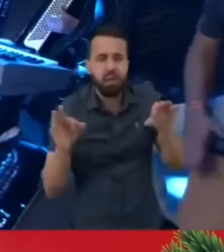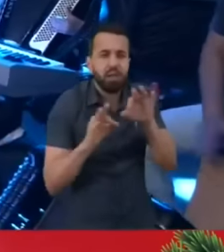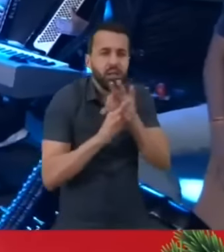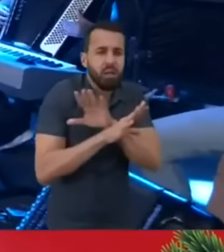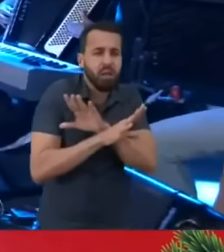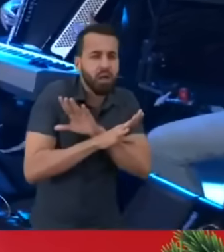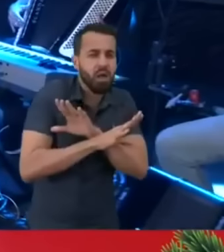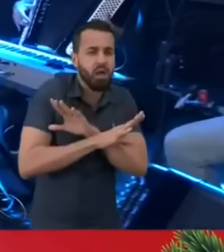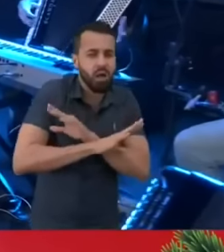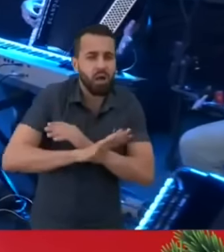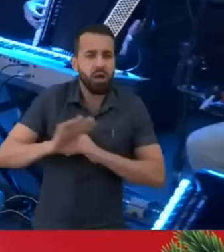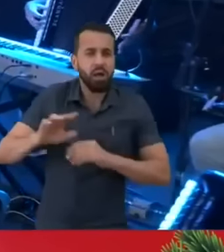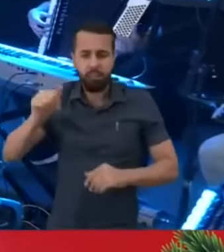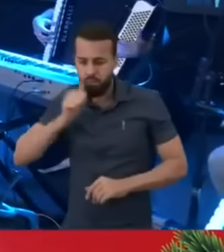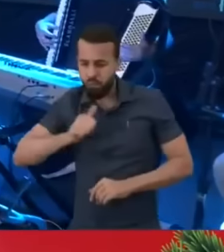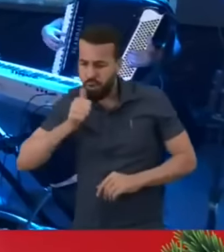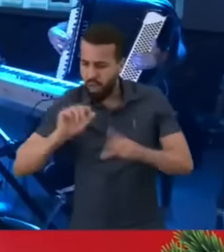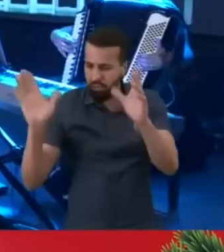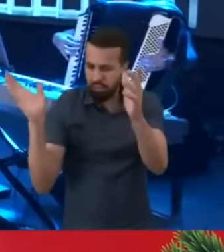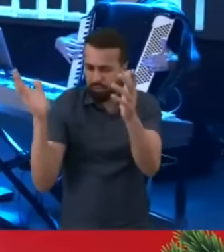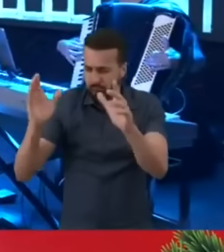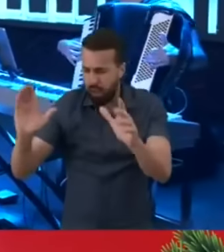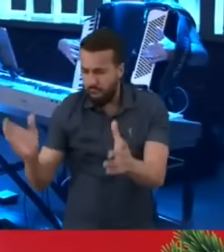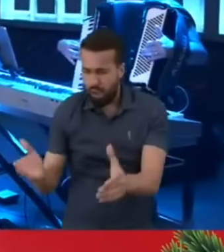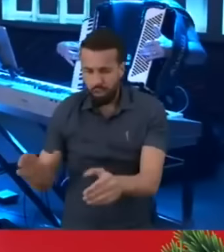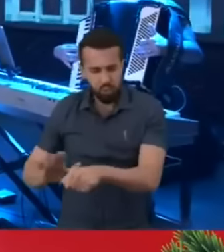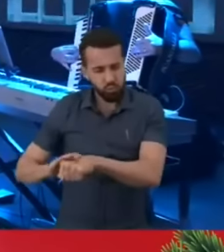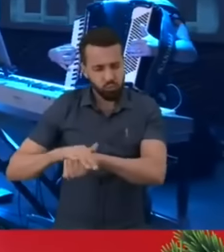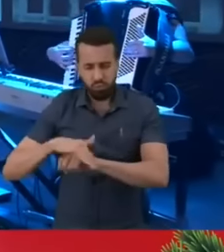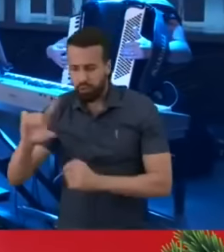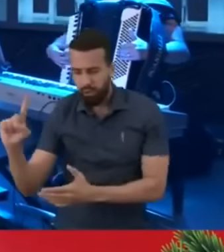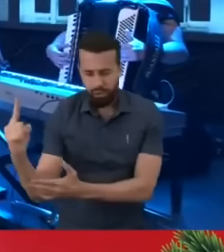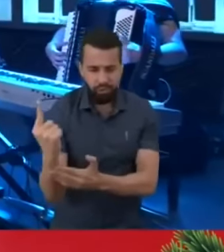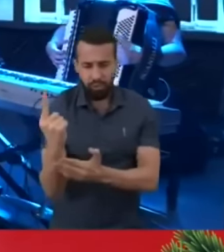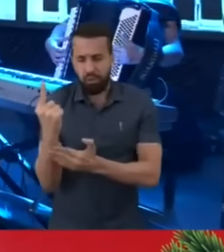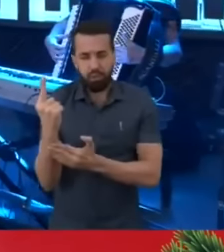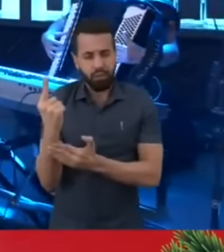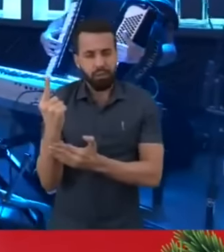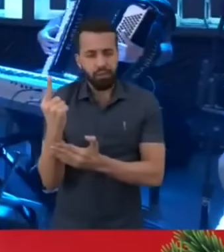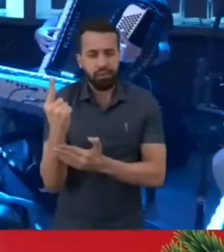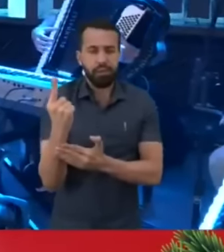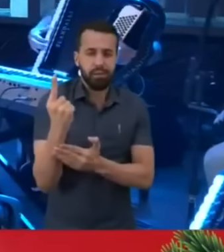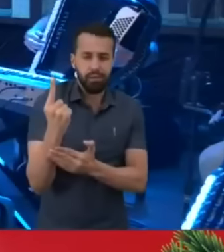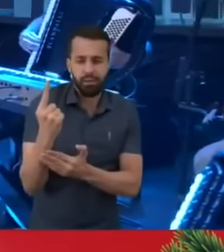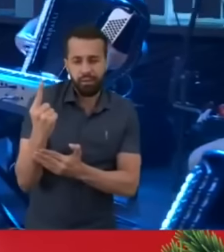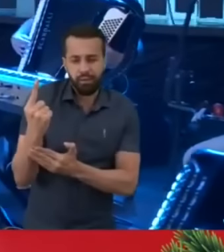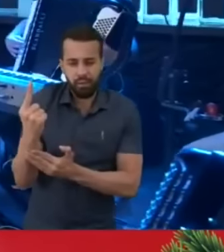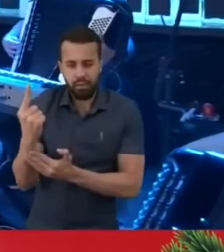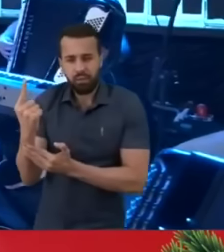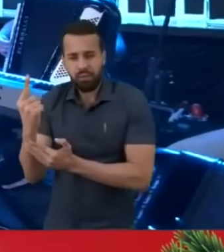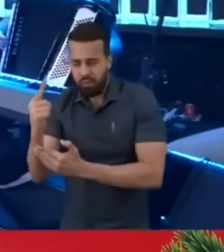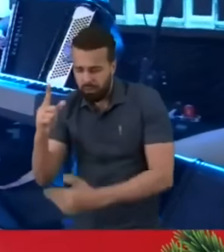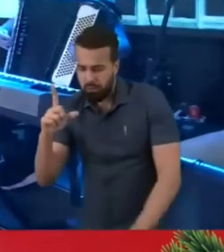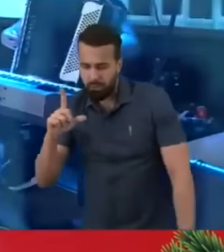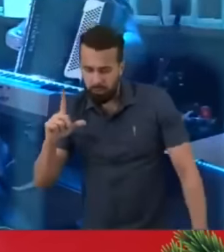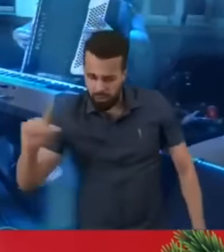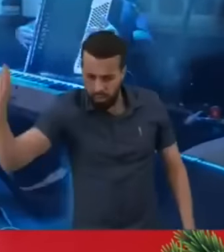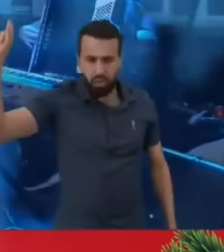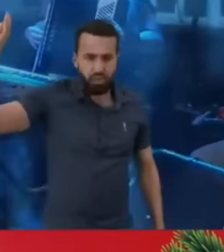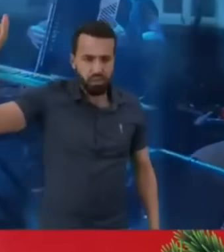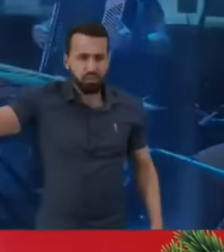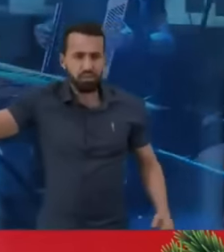dormir. E a dama da noite estava comigo. Fica rasgandinha na frente, pop, você vê. Deixaram-se